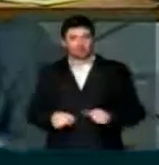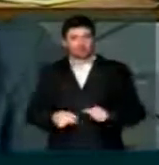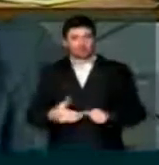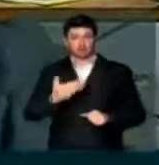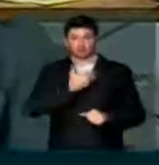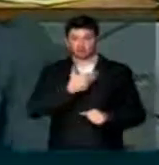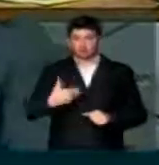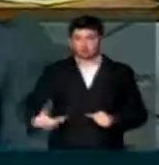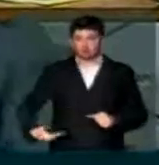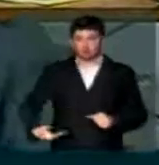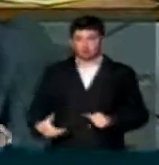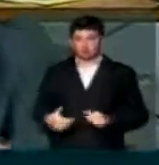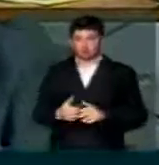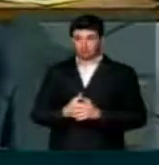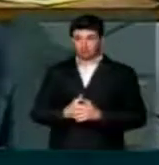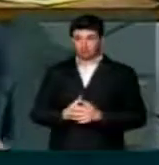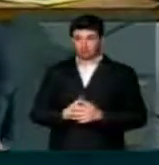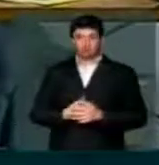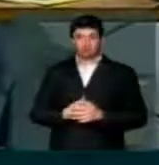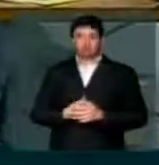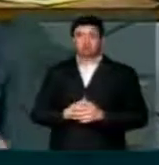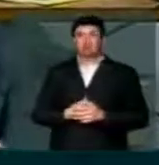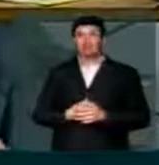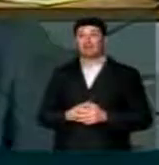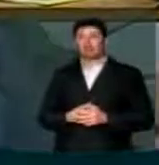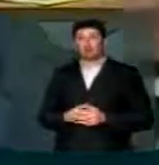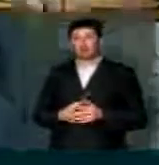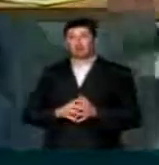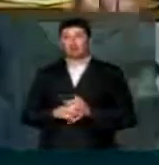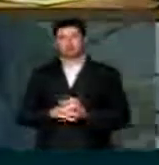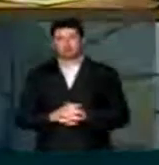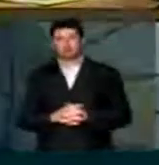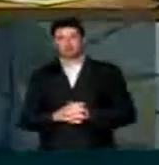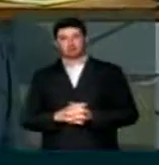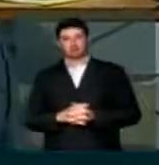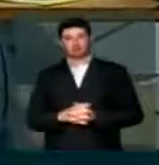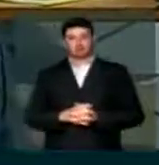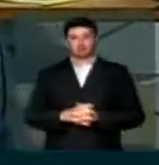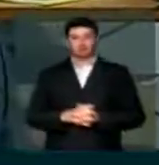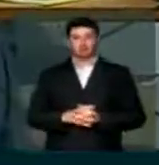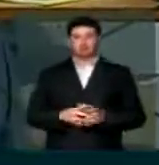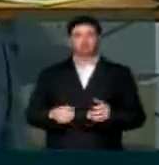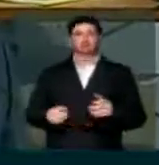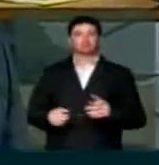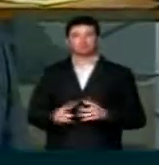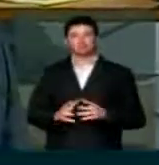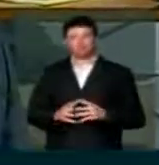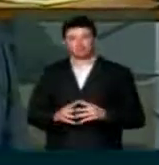o governo do presidente Lula, da presidente Dilma e o PT não aprenderam com o Mensalão.